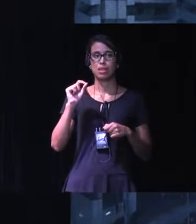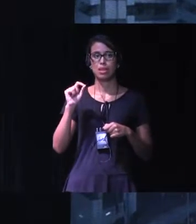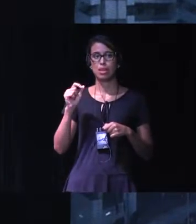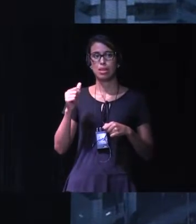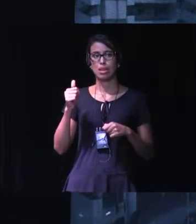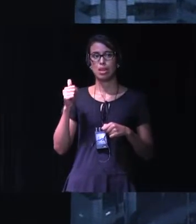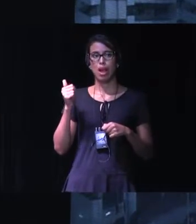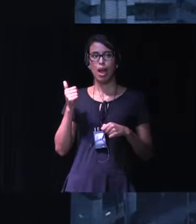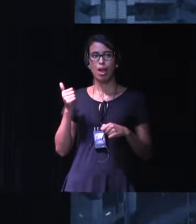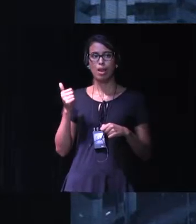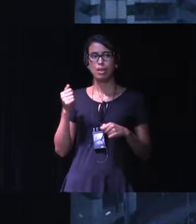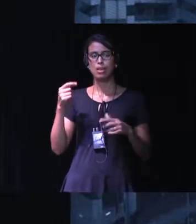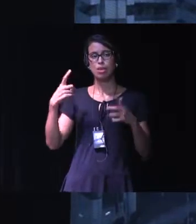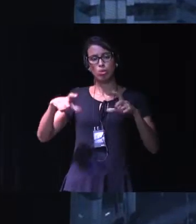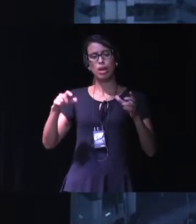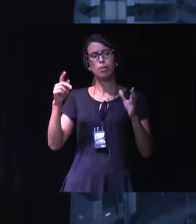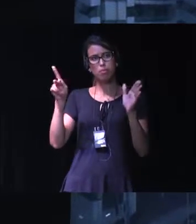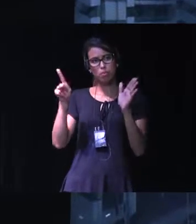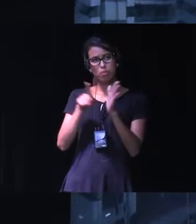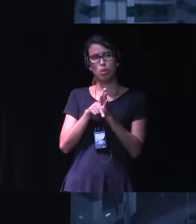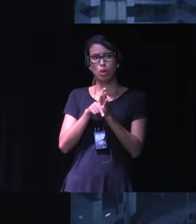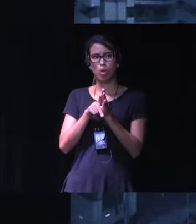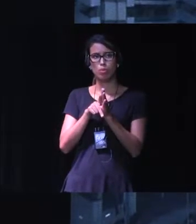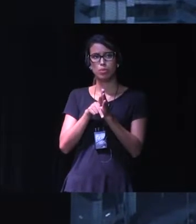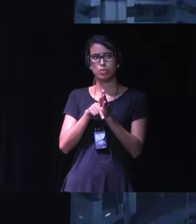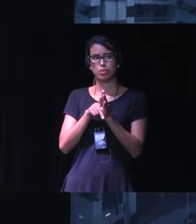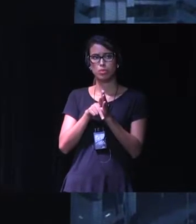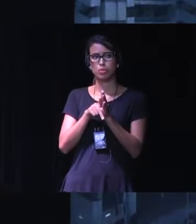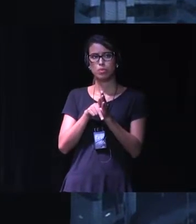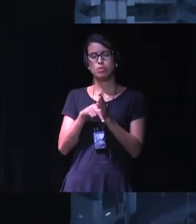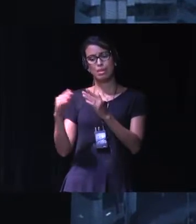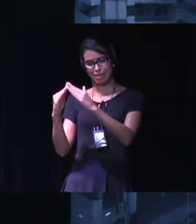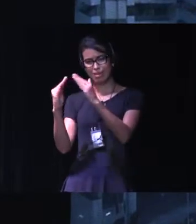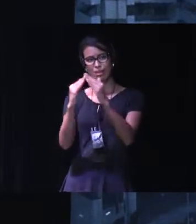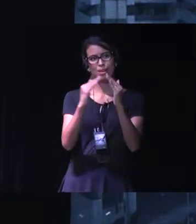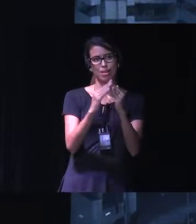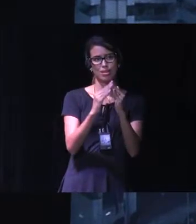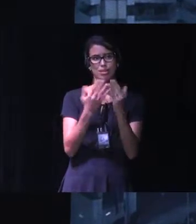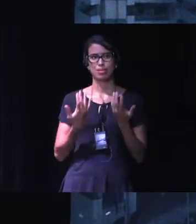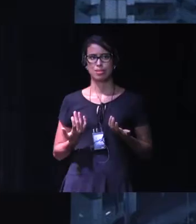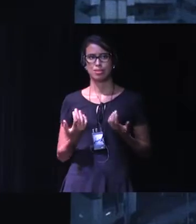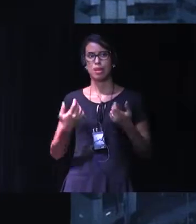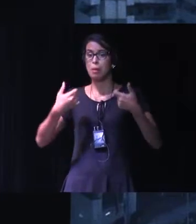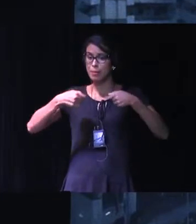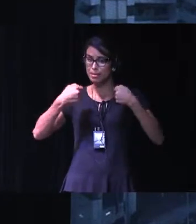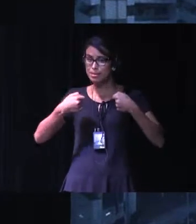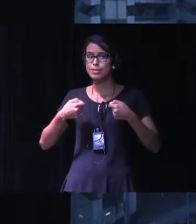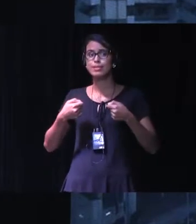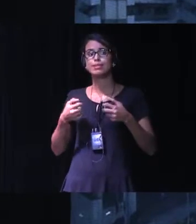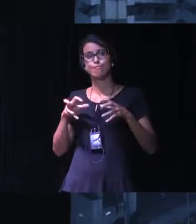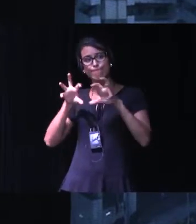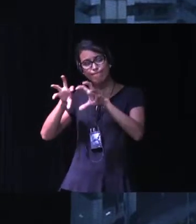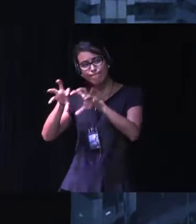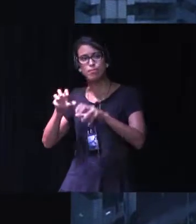quadra. Temos que entender que isto é um parâmetro habitado, se não fisicamente hoje,